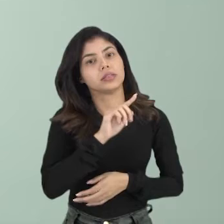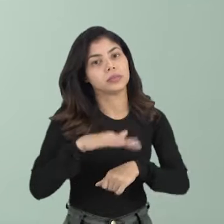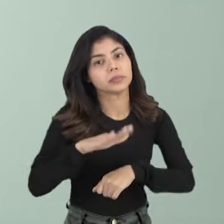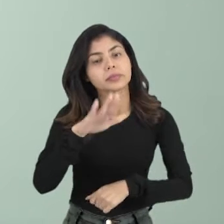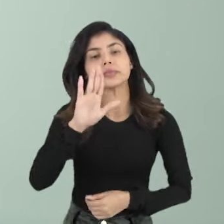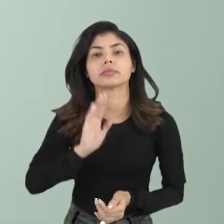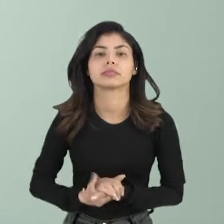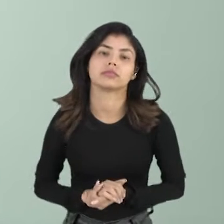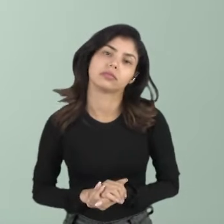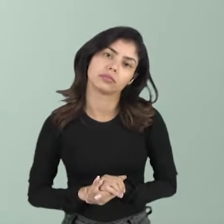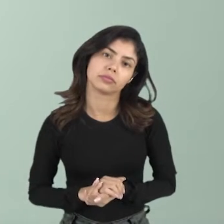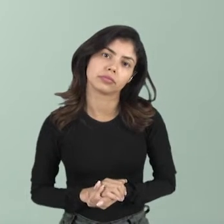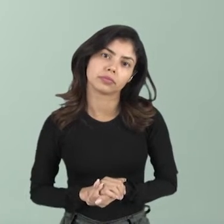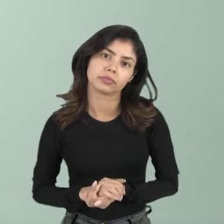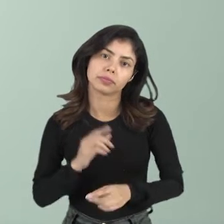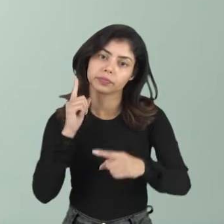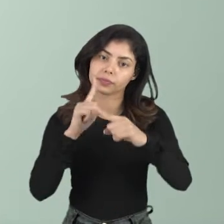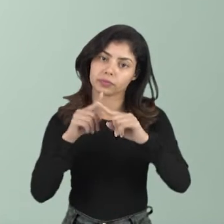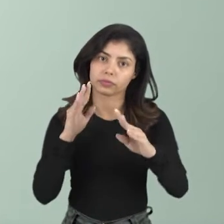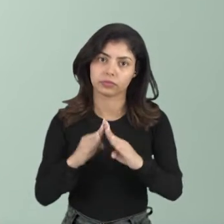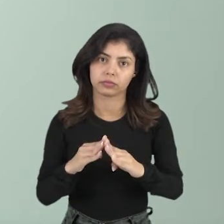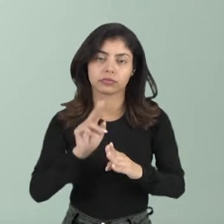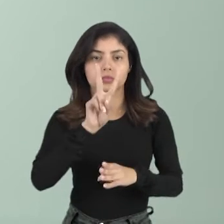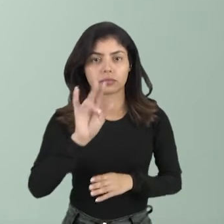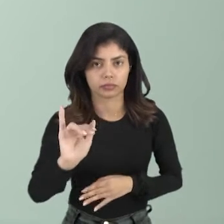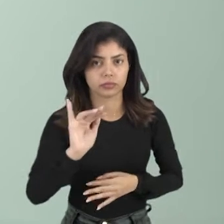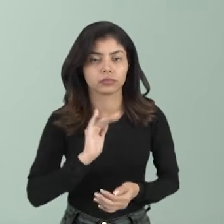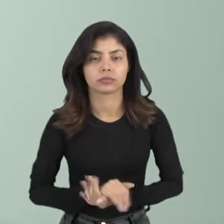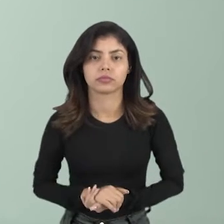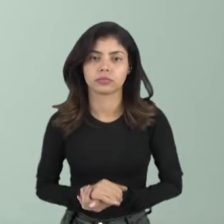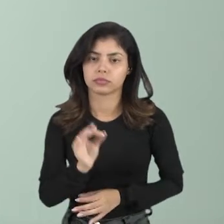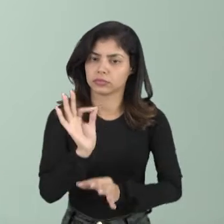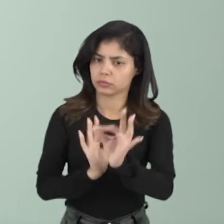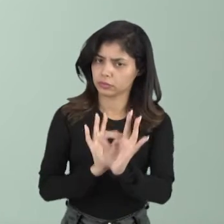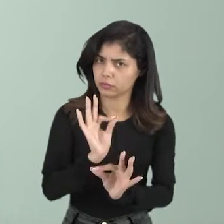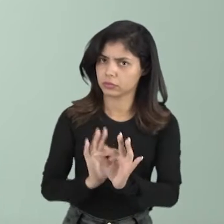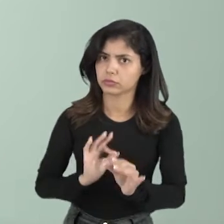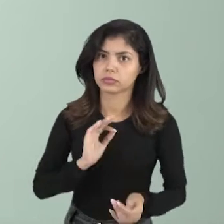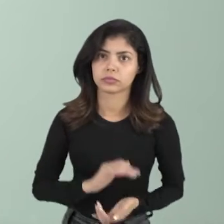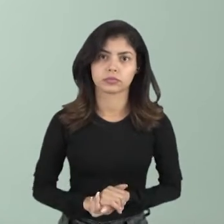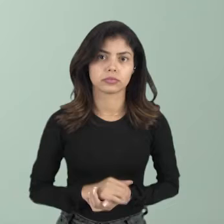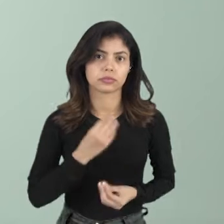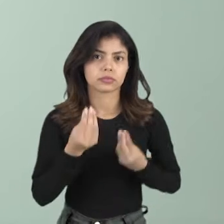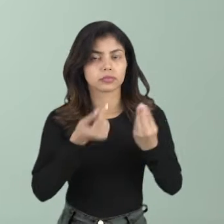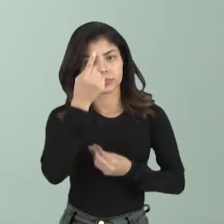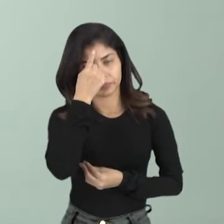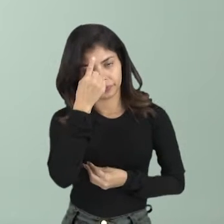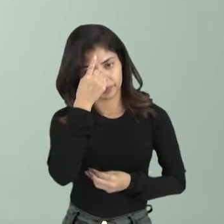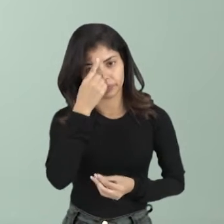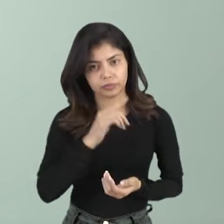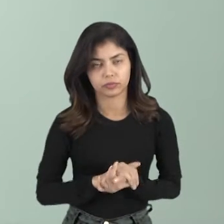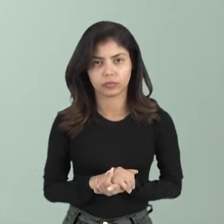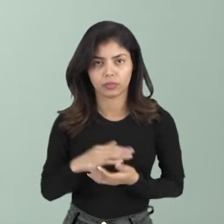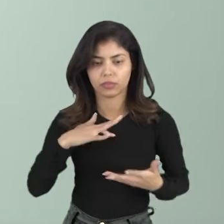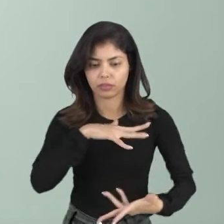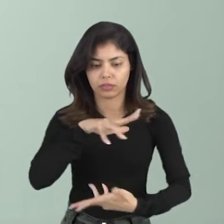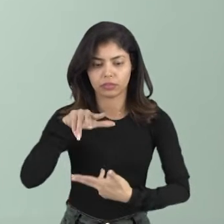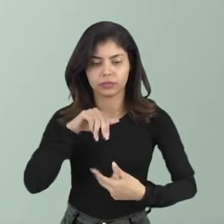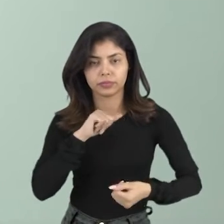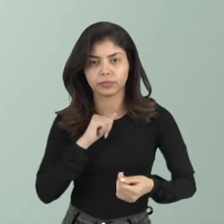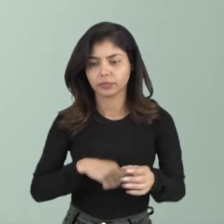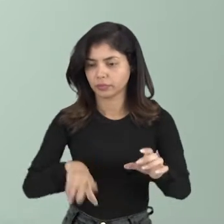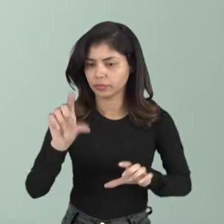mais apenas a igreja que vai organizar essa forma de pensar o mundo e